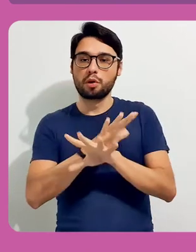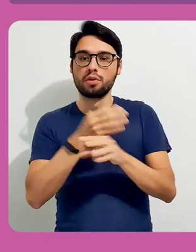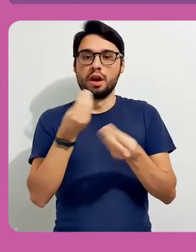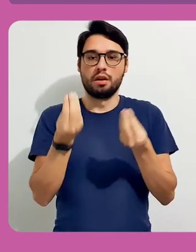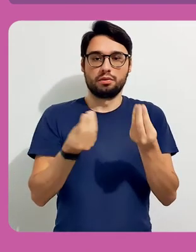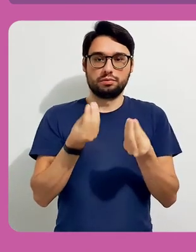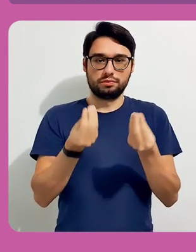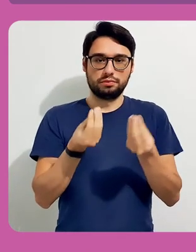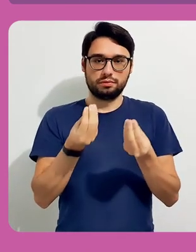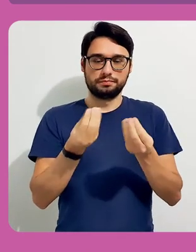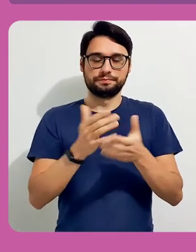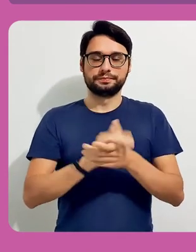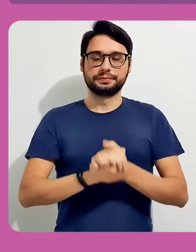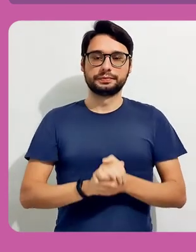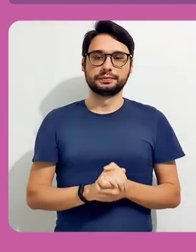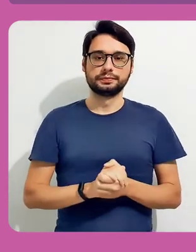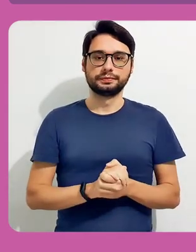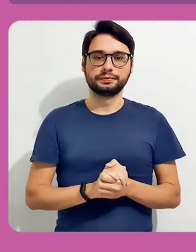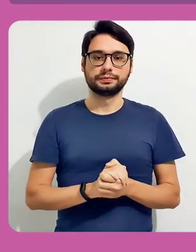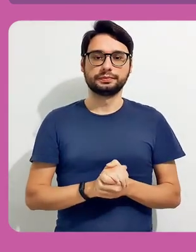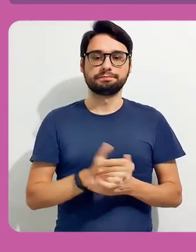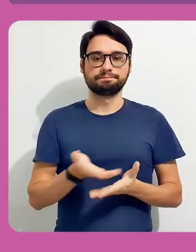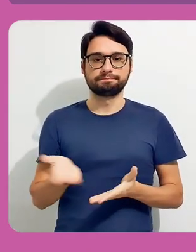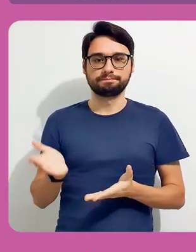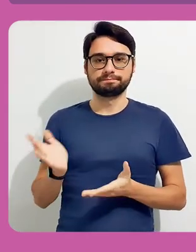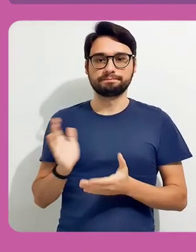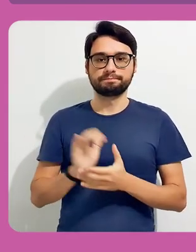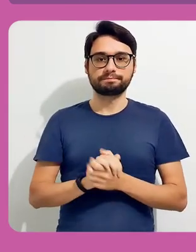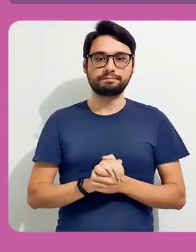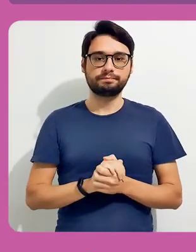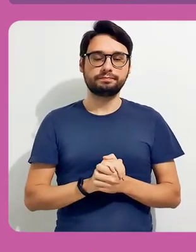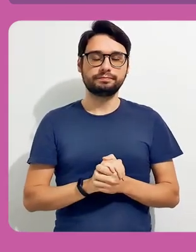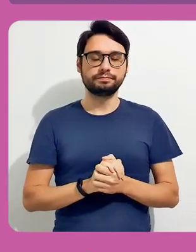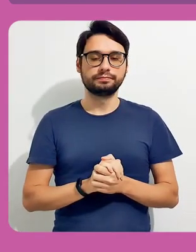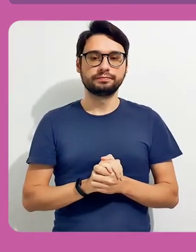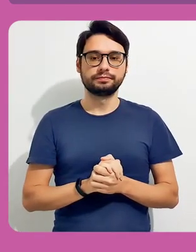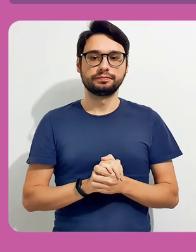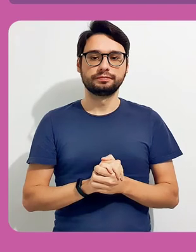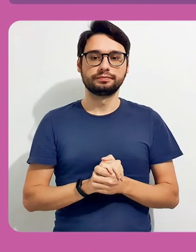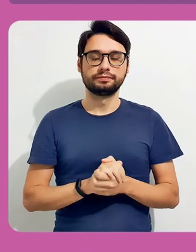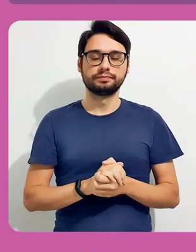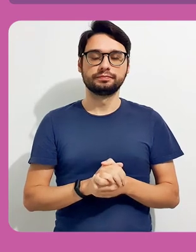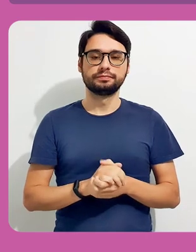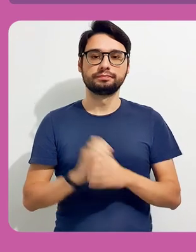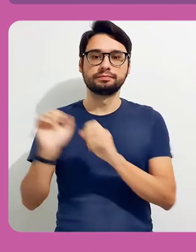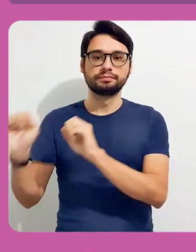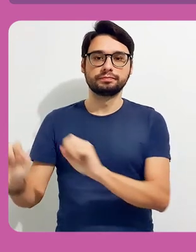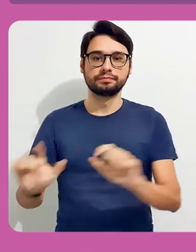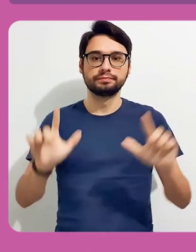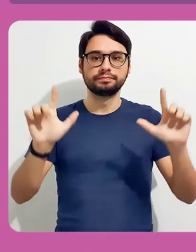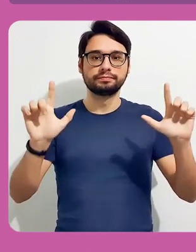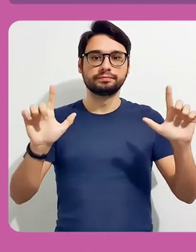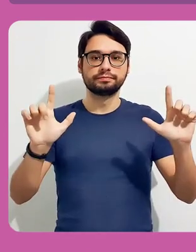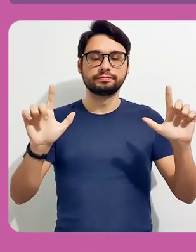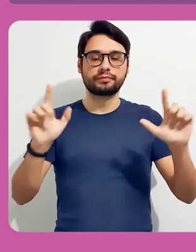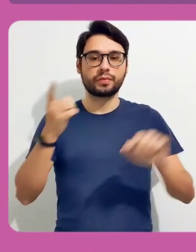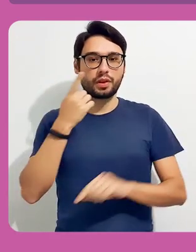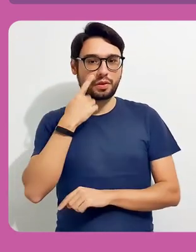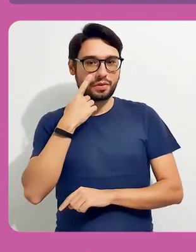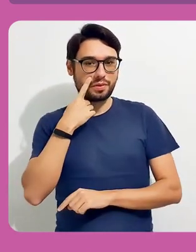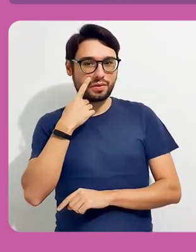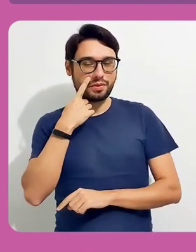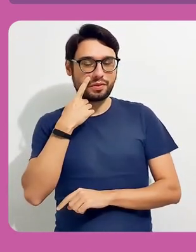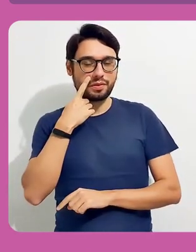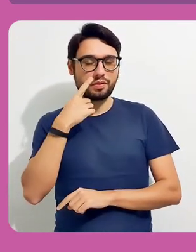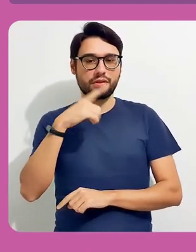ficar a aparência dessa página. Ó, desativei. Ele vai aparecer aqui, ó, a bibliografia com